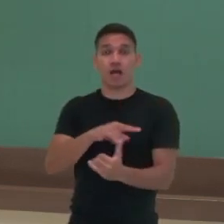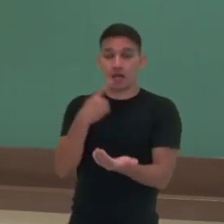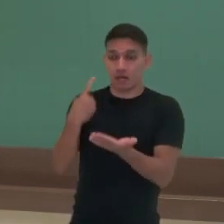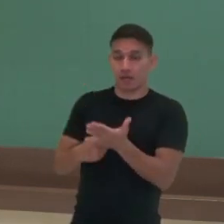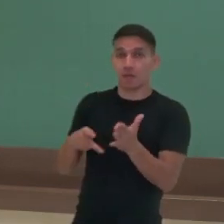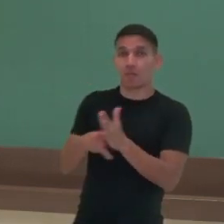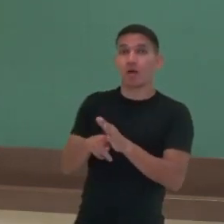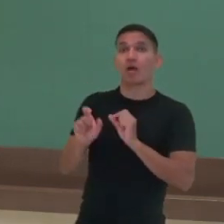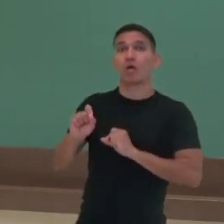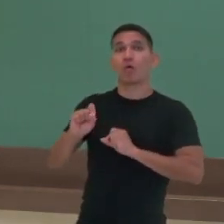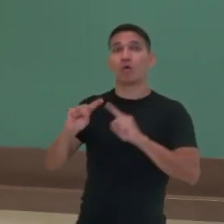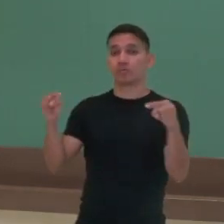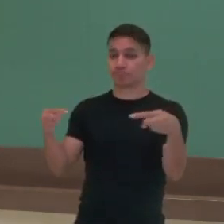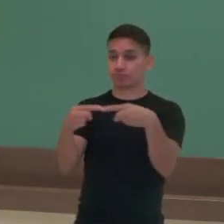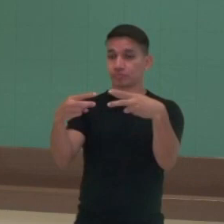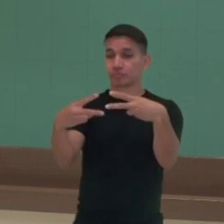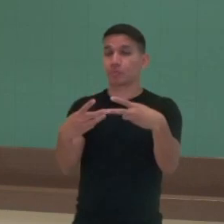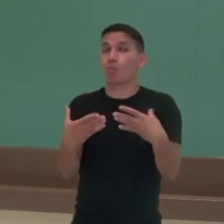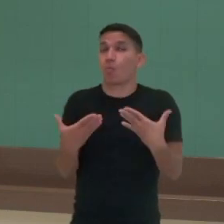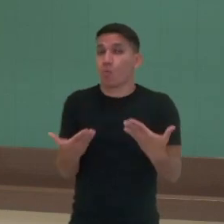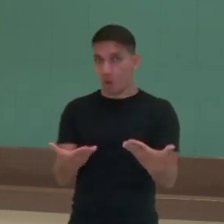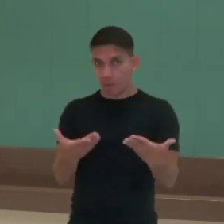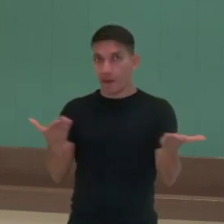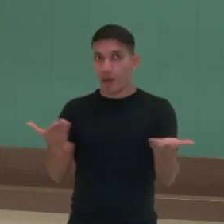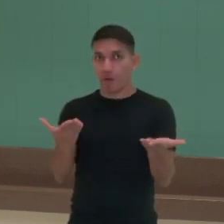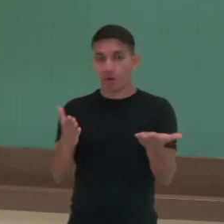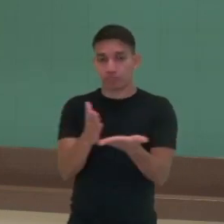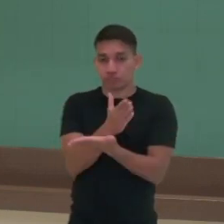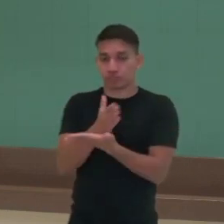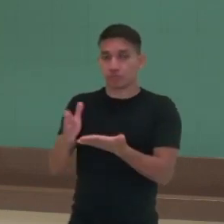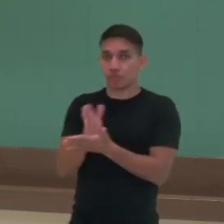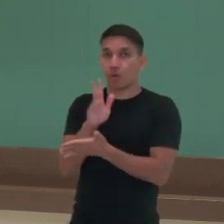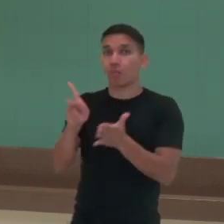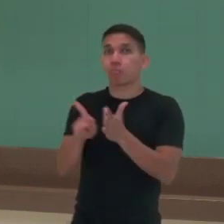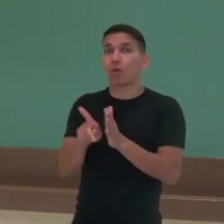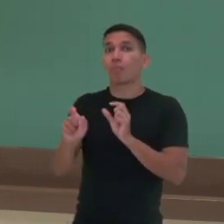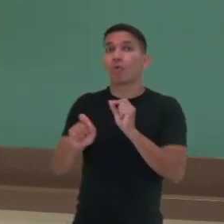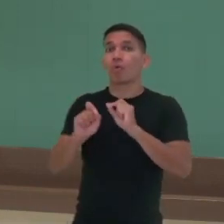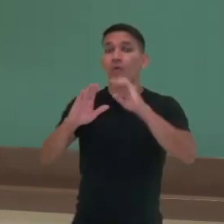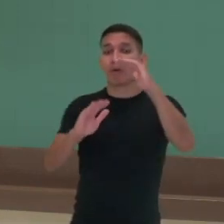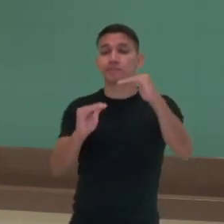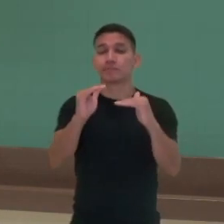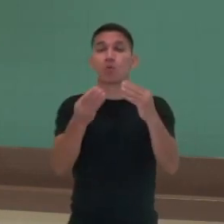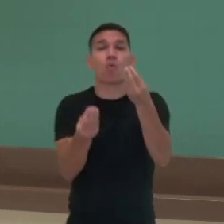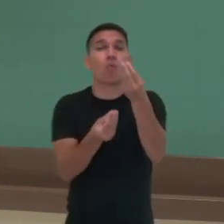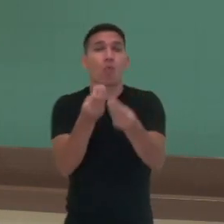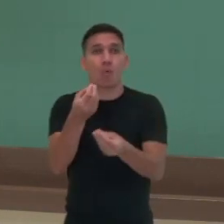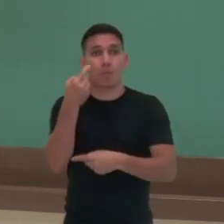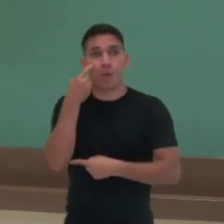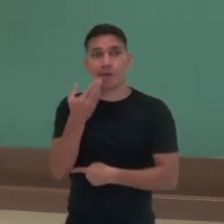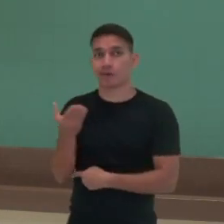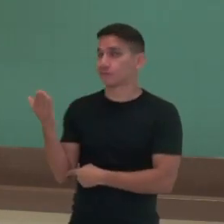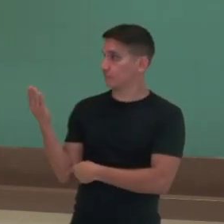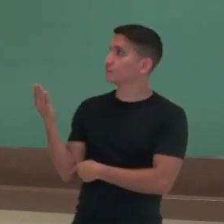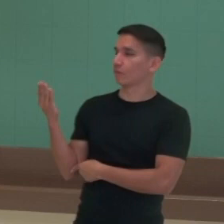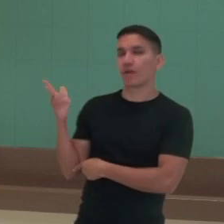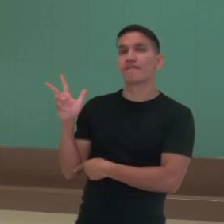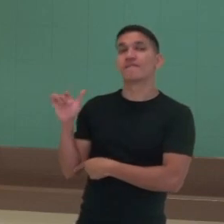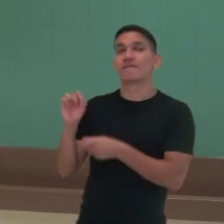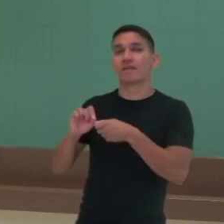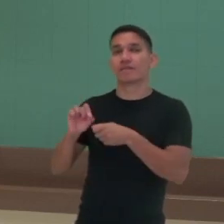razões. Agora eu vou separar em duas proporções. De que forma? Assim, ó, eu vou